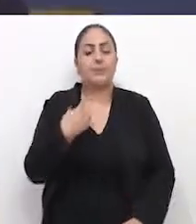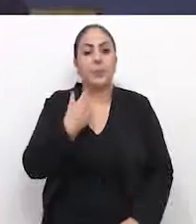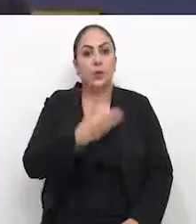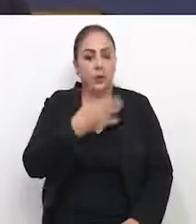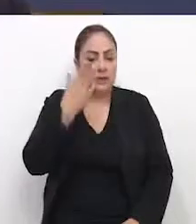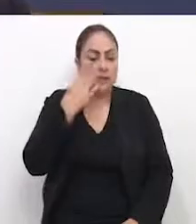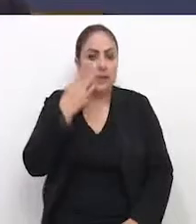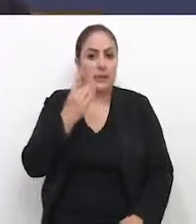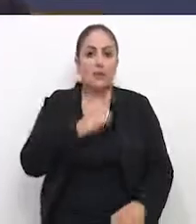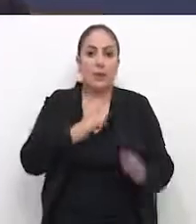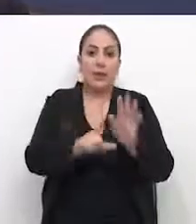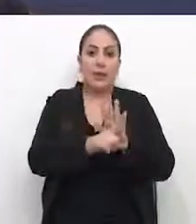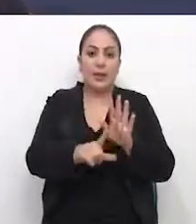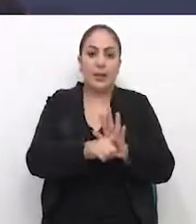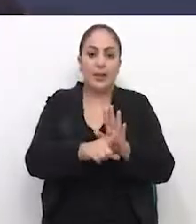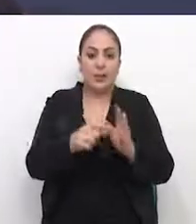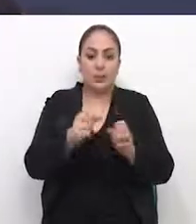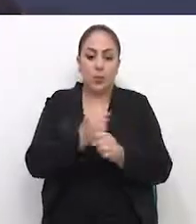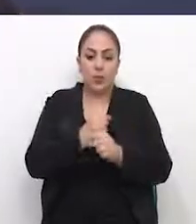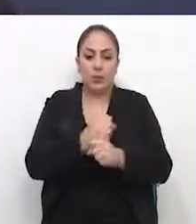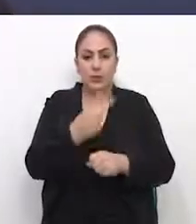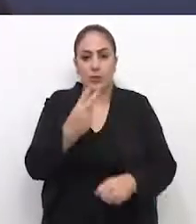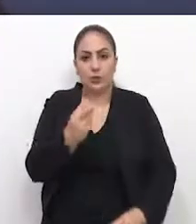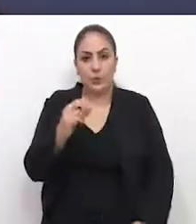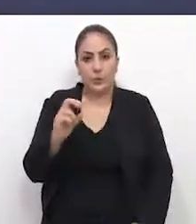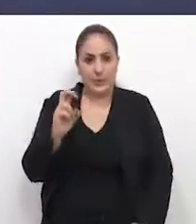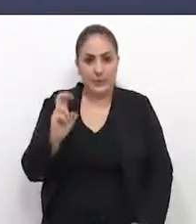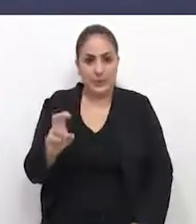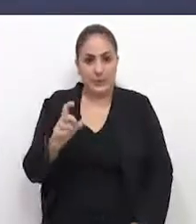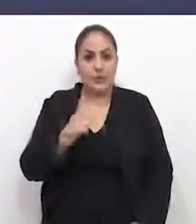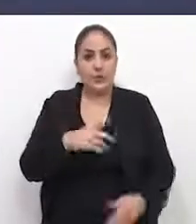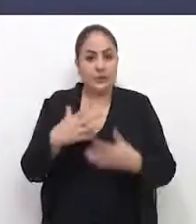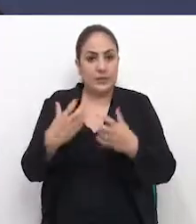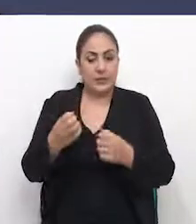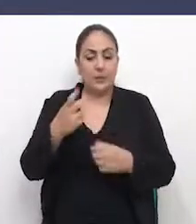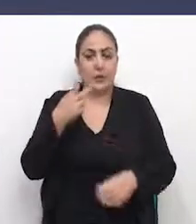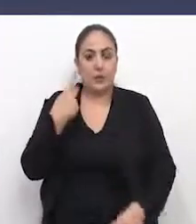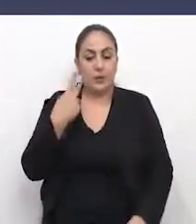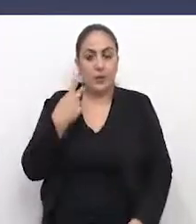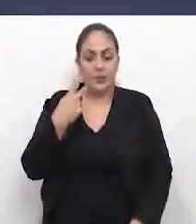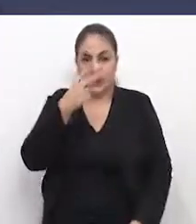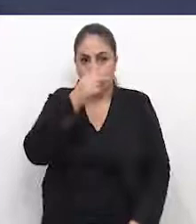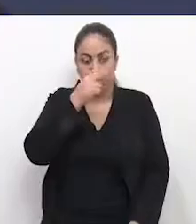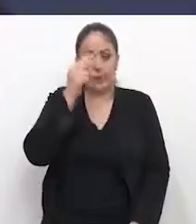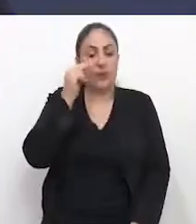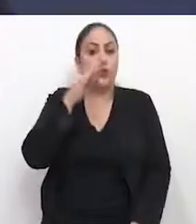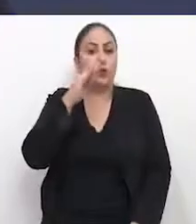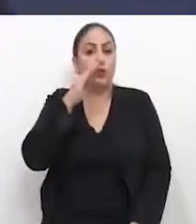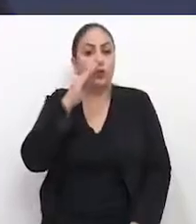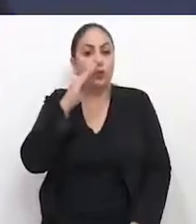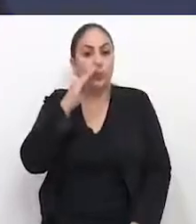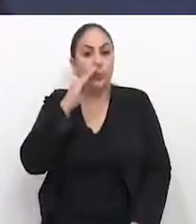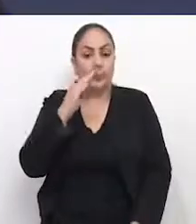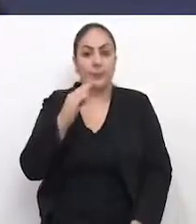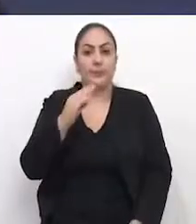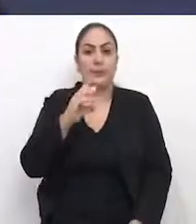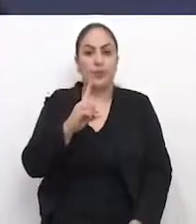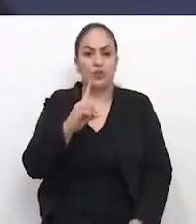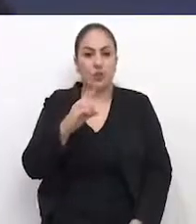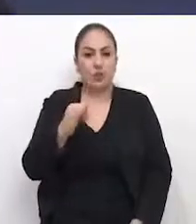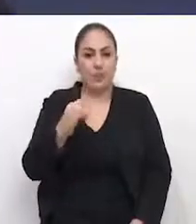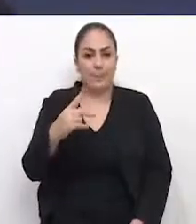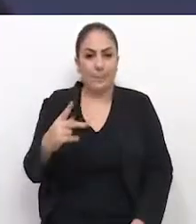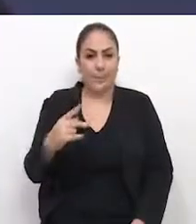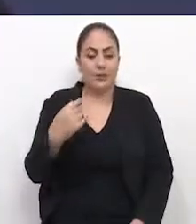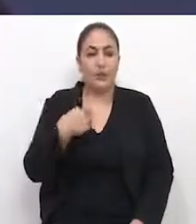foi aprovada no ano de 2005, quando sancionada então pelo prefeito Ayrton Dipp,